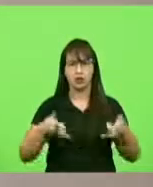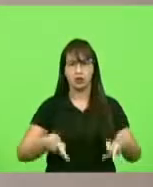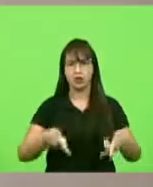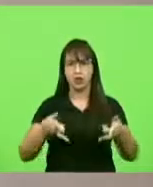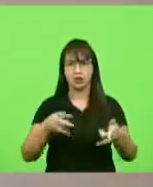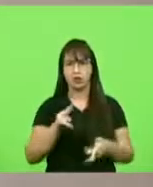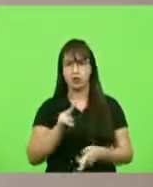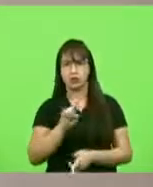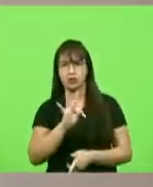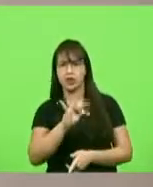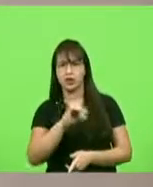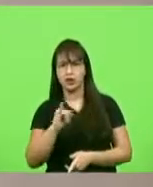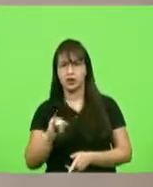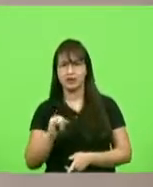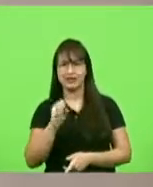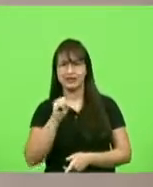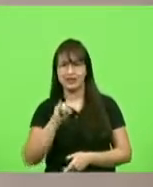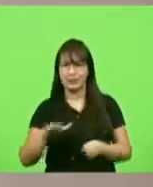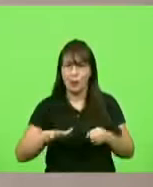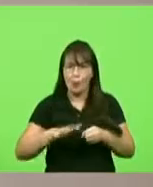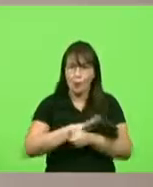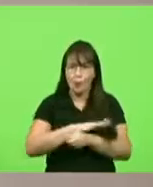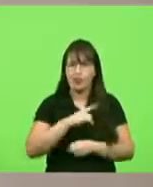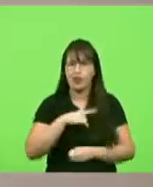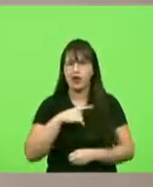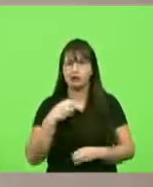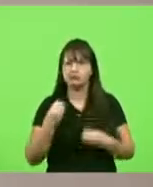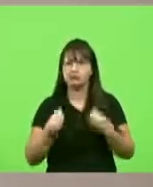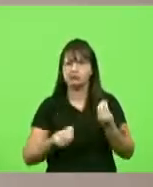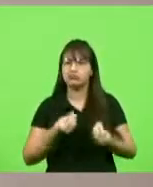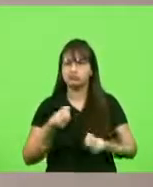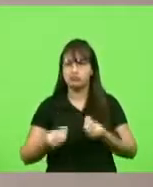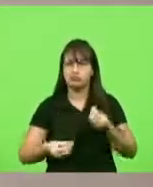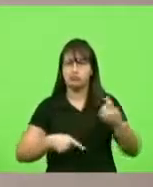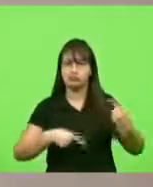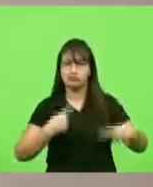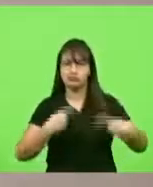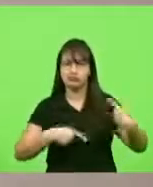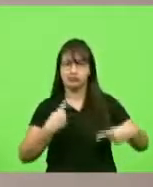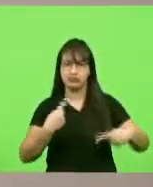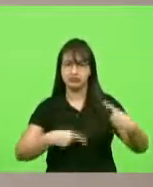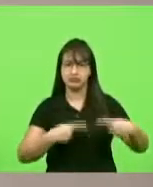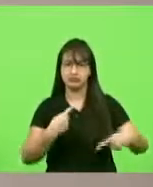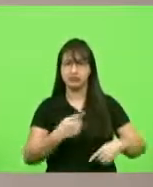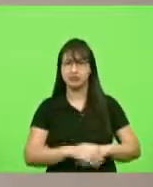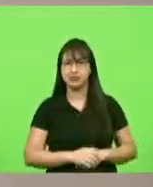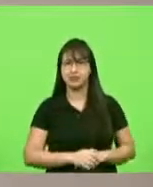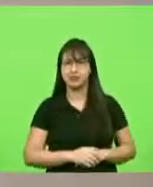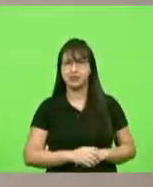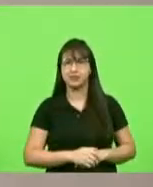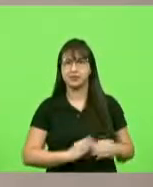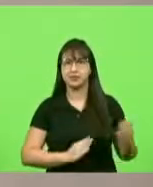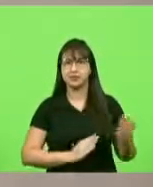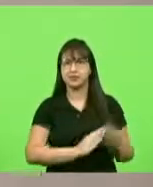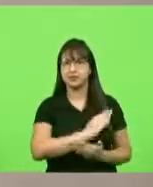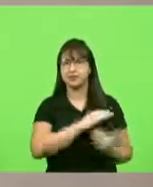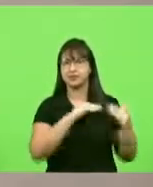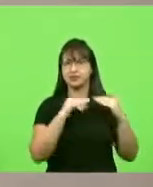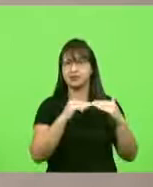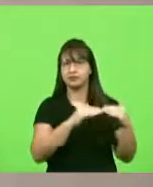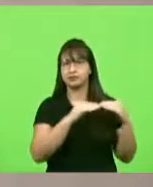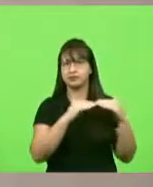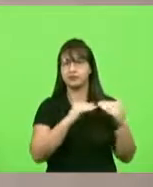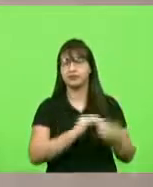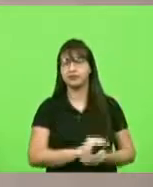lotação. Em discussão, não havendo quem queira discutir, em votação, deputados que aprovam permaneçam como se encontram. Aprovado